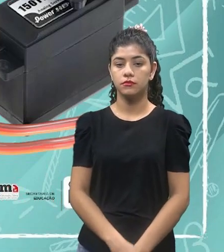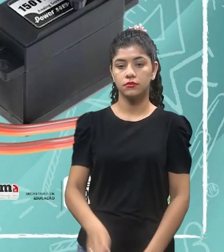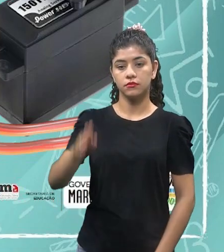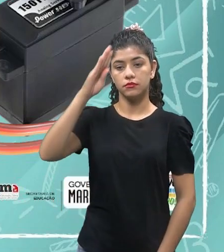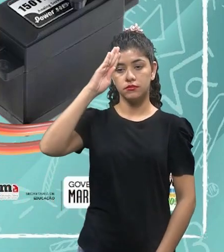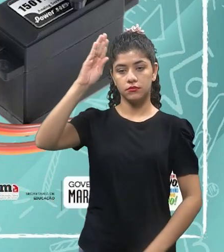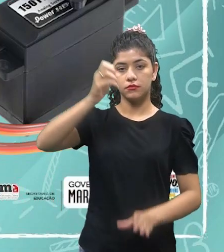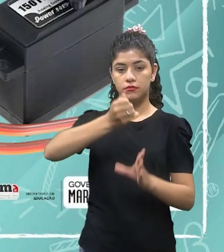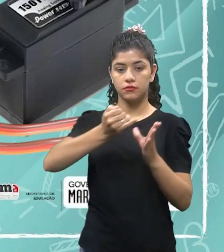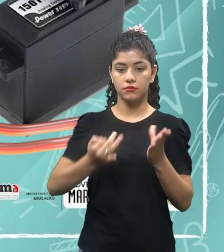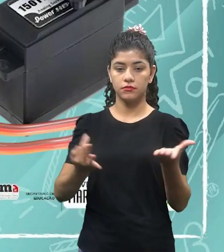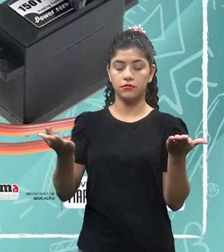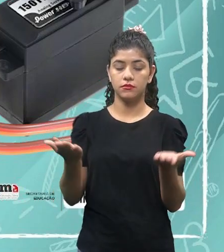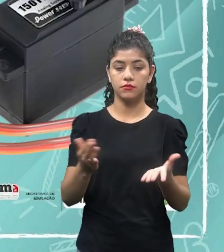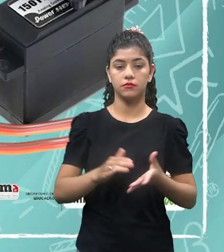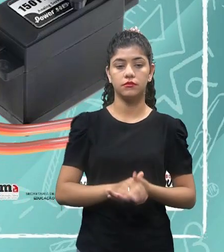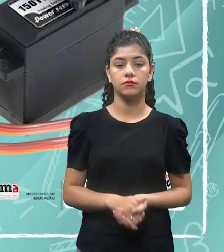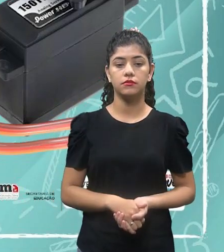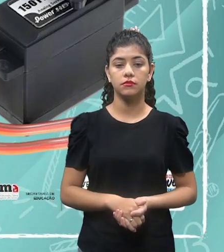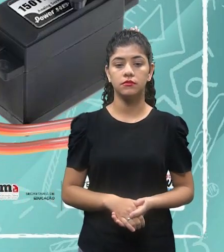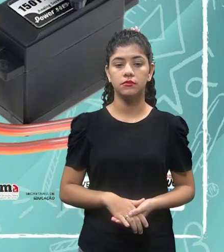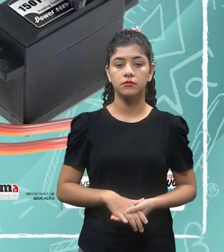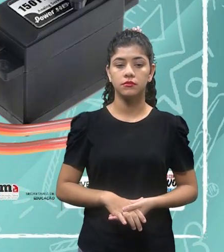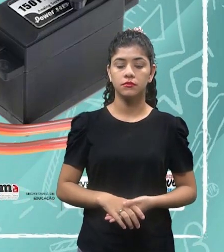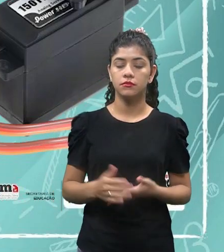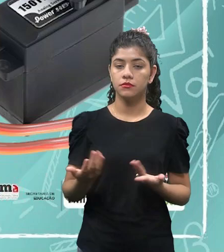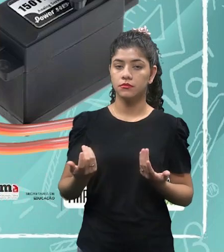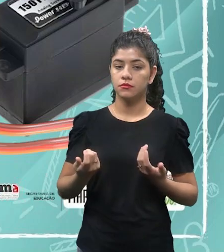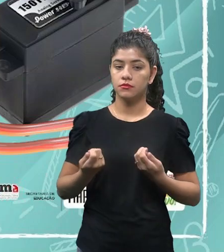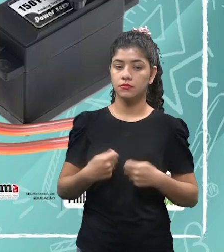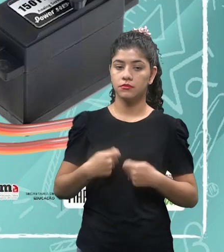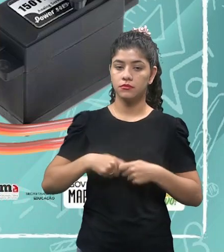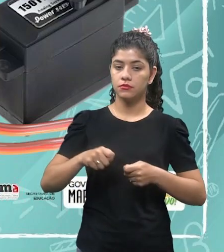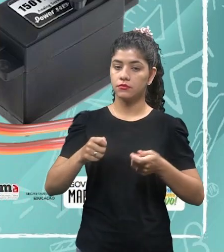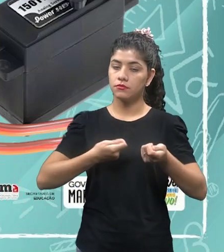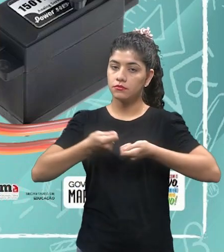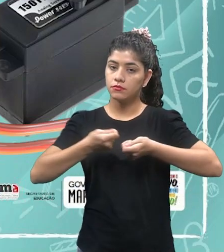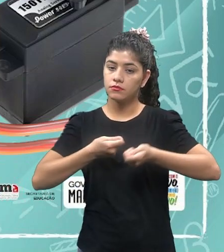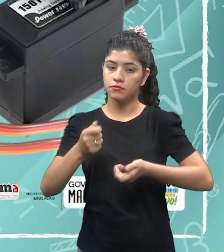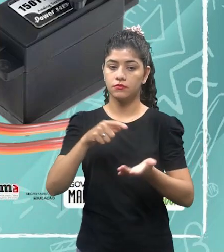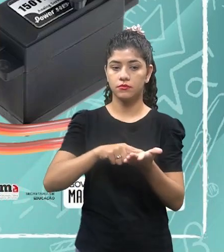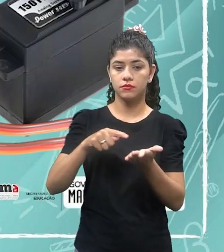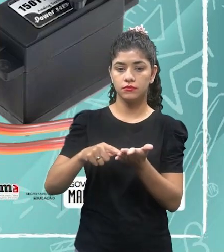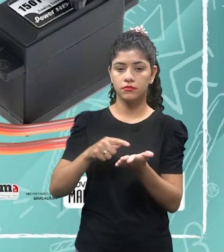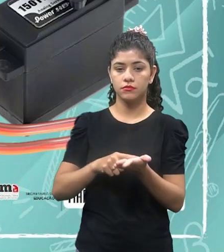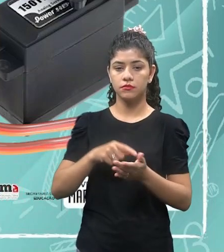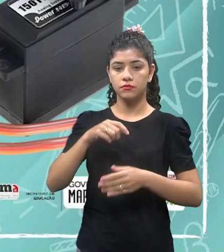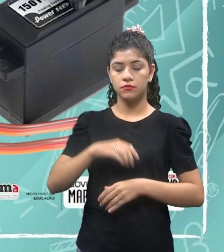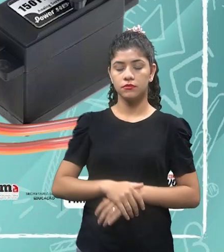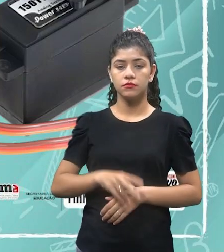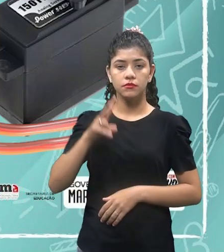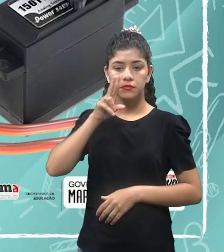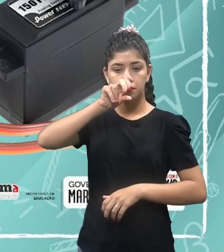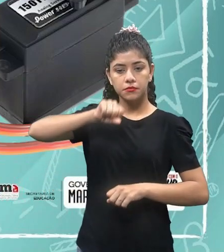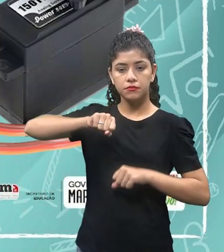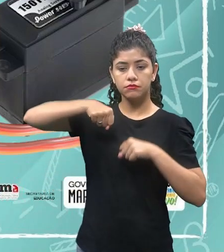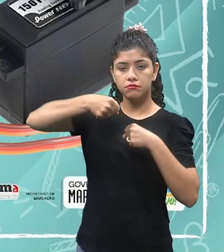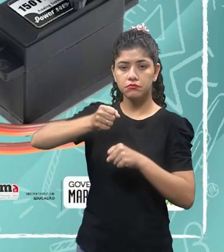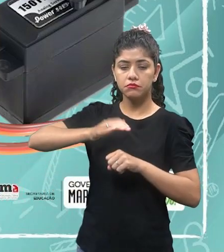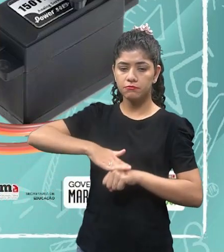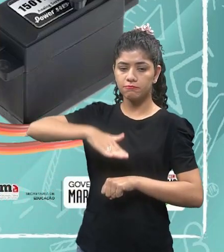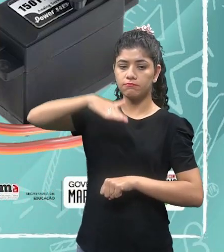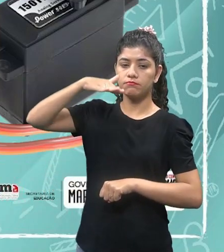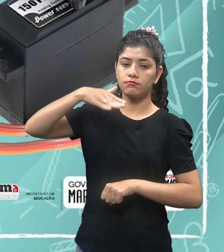Servomotores, principais características. Tá? Alta precisão no controle, torques altos e força